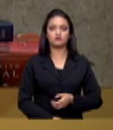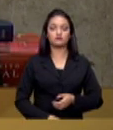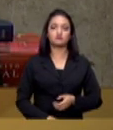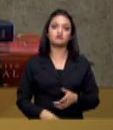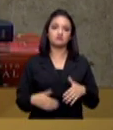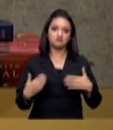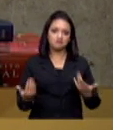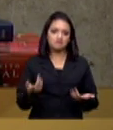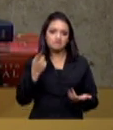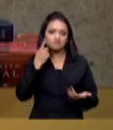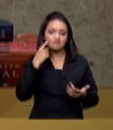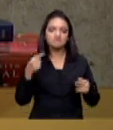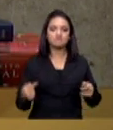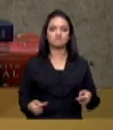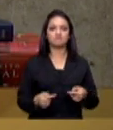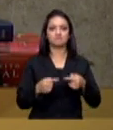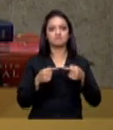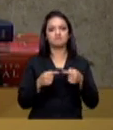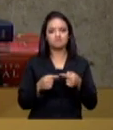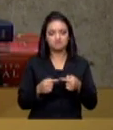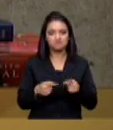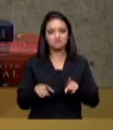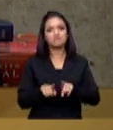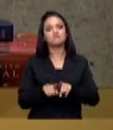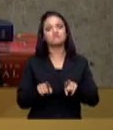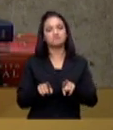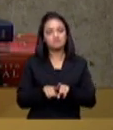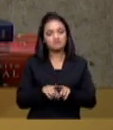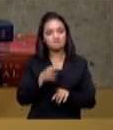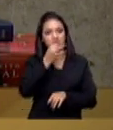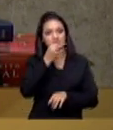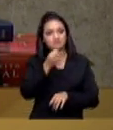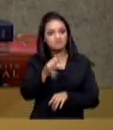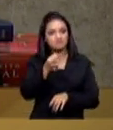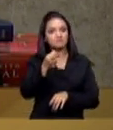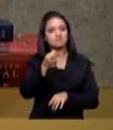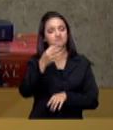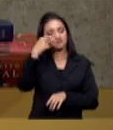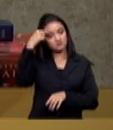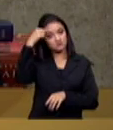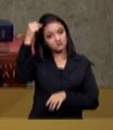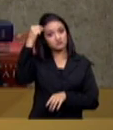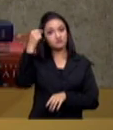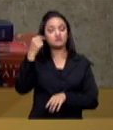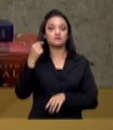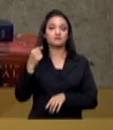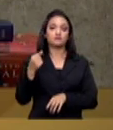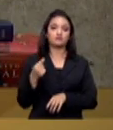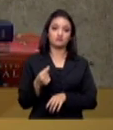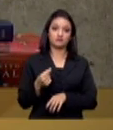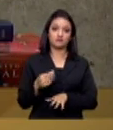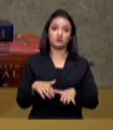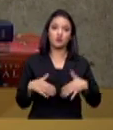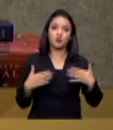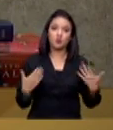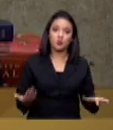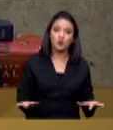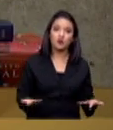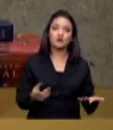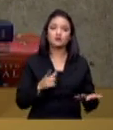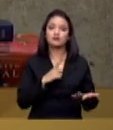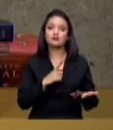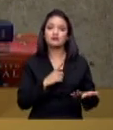fórmula sugerida pelo ministro Luiz Roberto Barroso, no sentido que quando traga risco ao direito, se não me